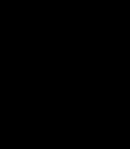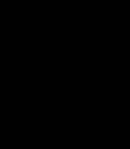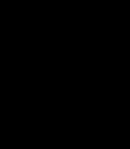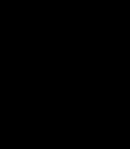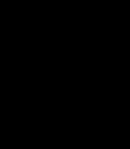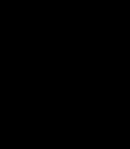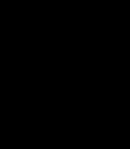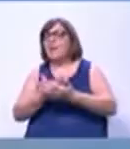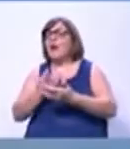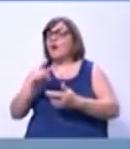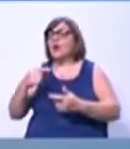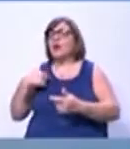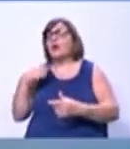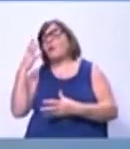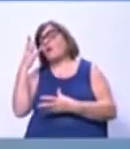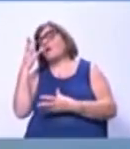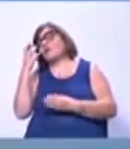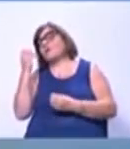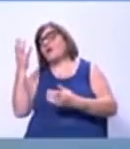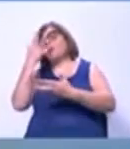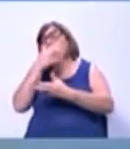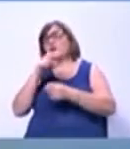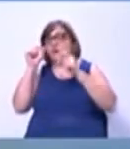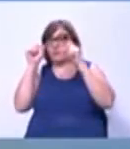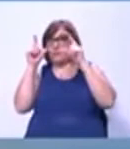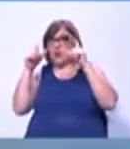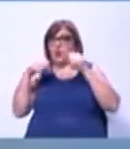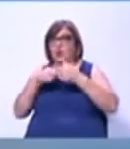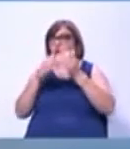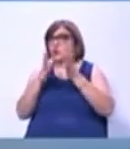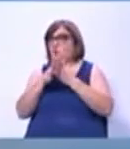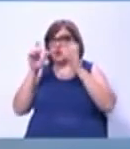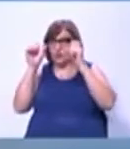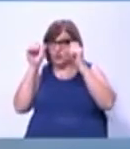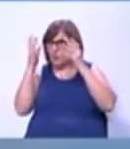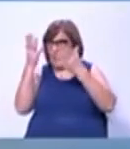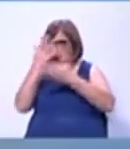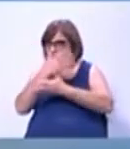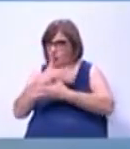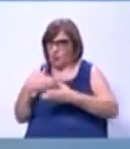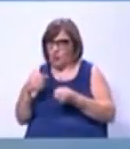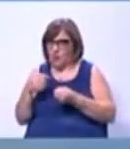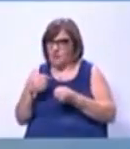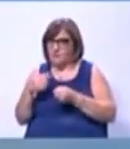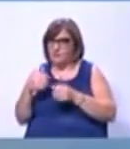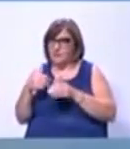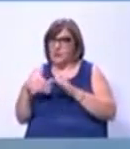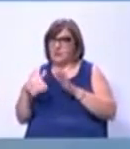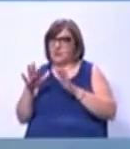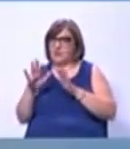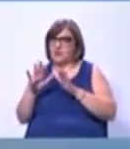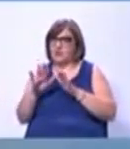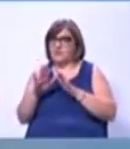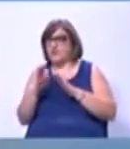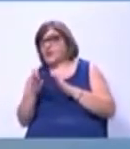vai fazer? Imagina eu a dormir e de noite desperto, porque todos nós despertamos de noite, não é? Só que viramos para o outro lado, aconchegamos-nos e